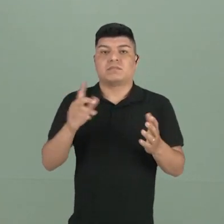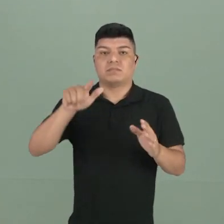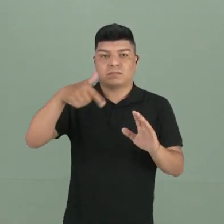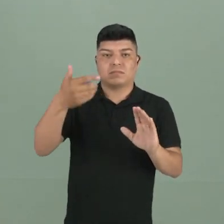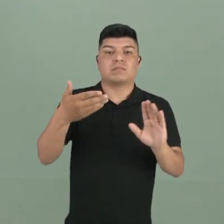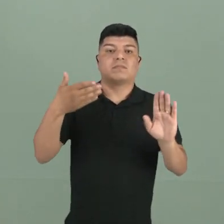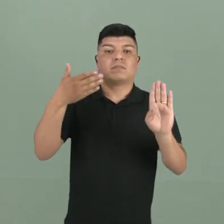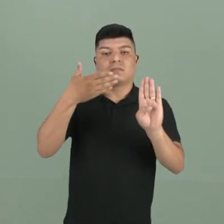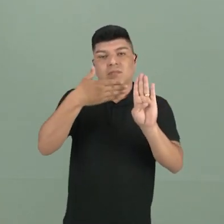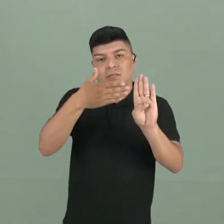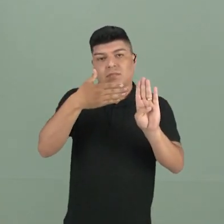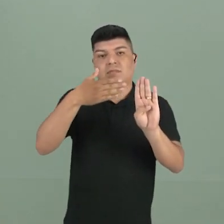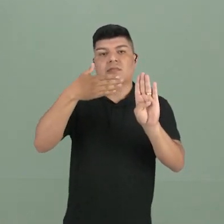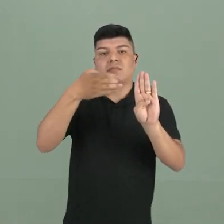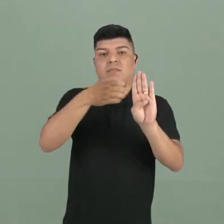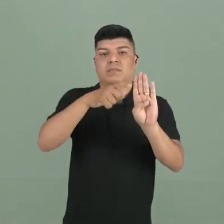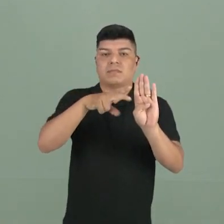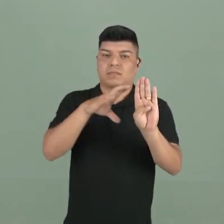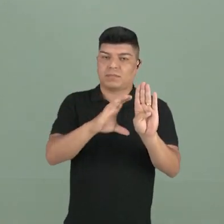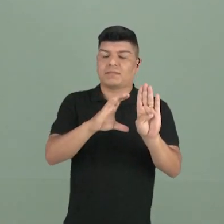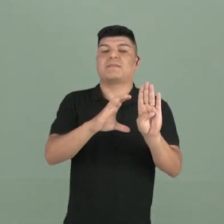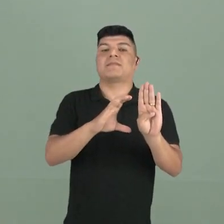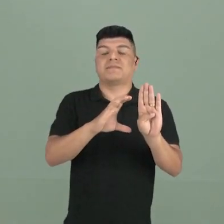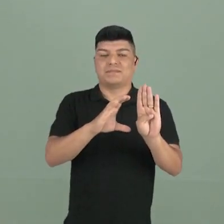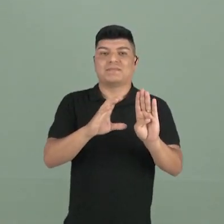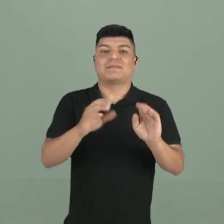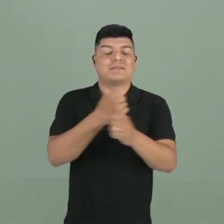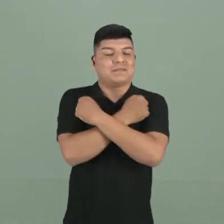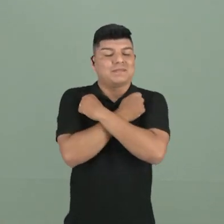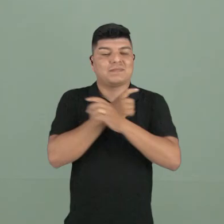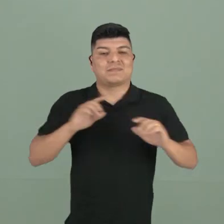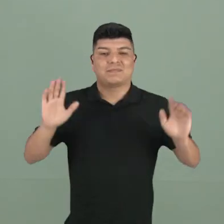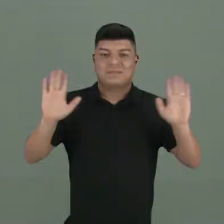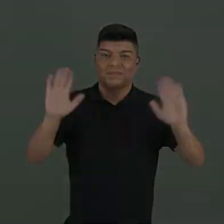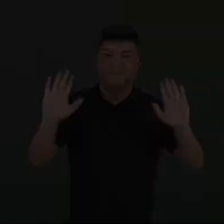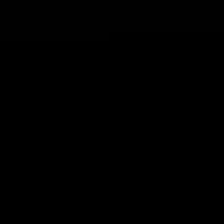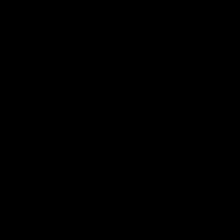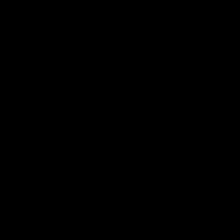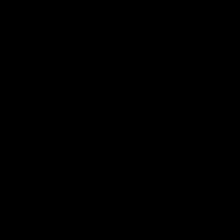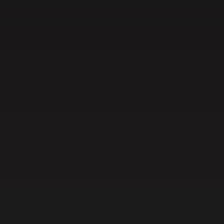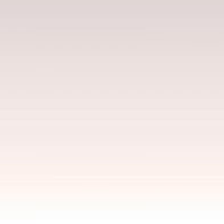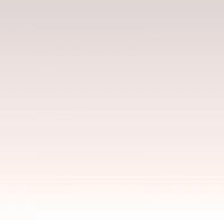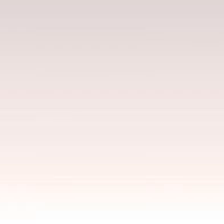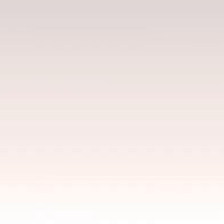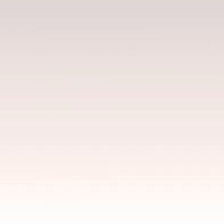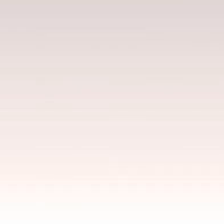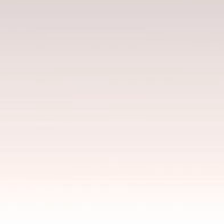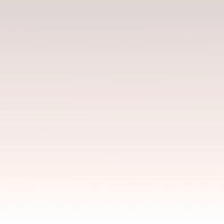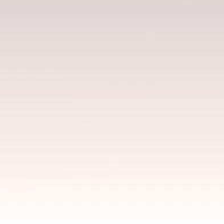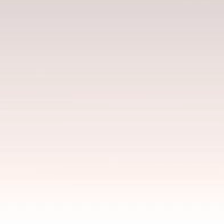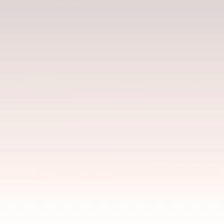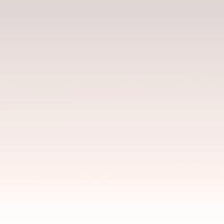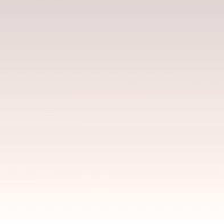componente curricular, basta acessar a plataforma Eduque. Um abraço e até a próxima!